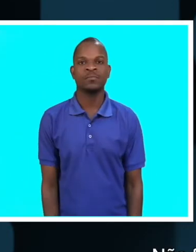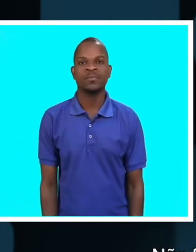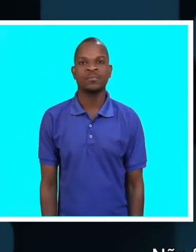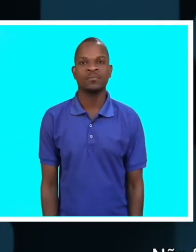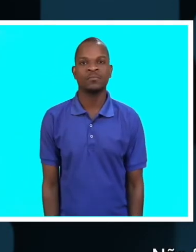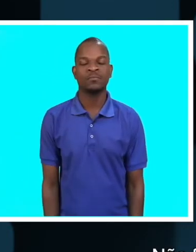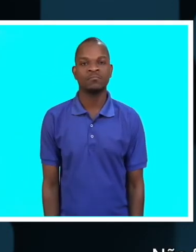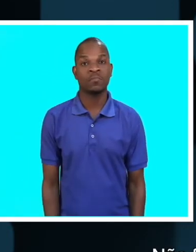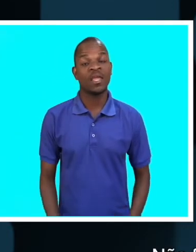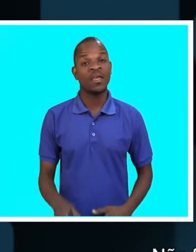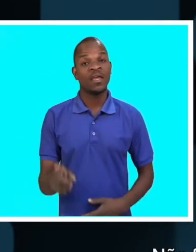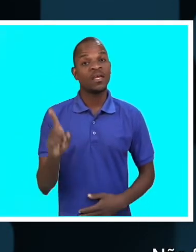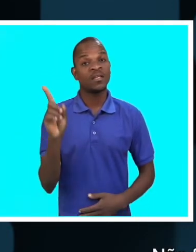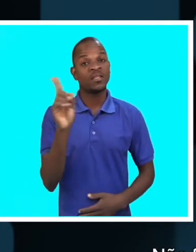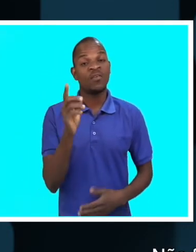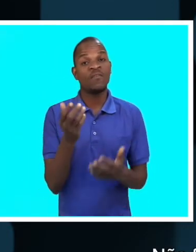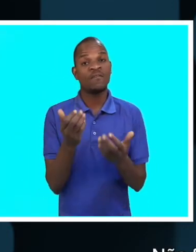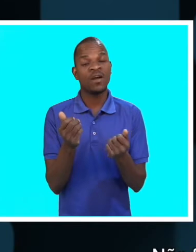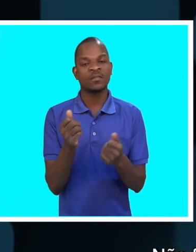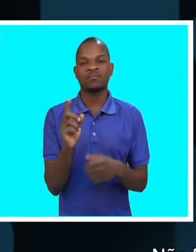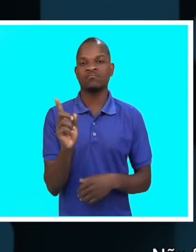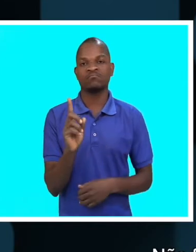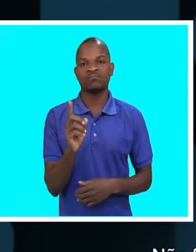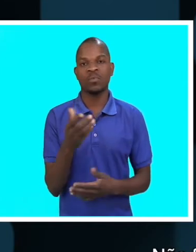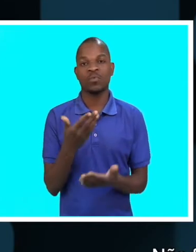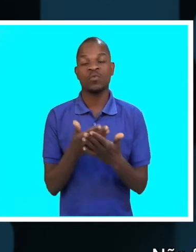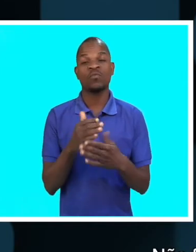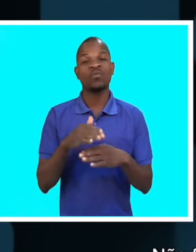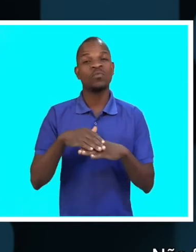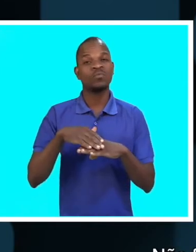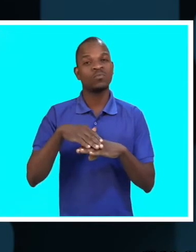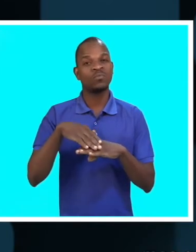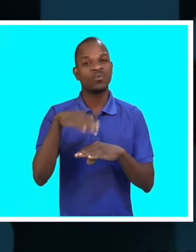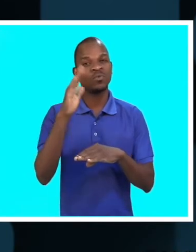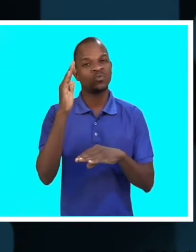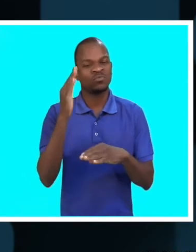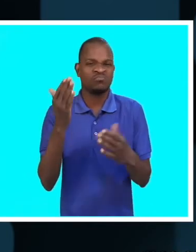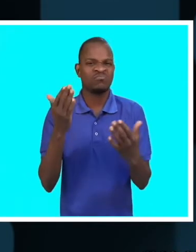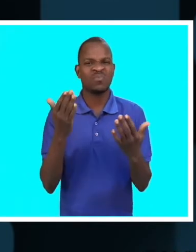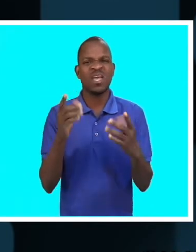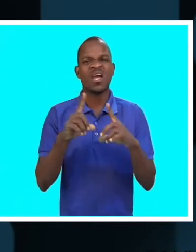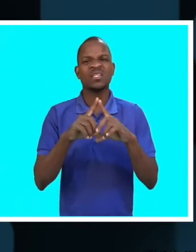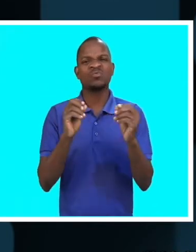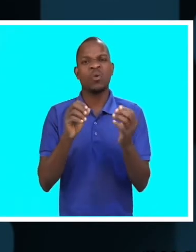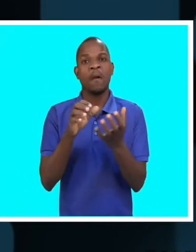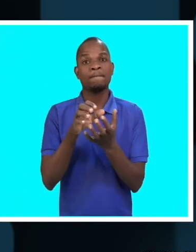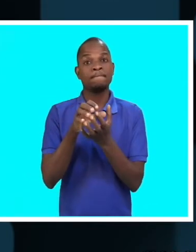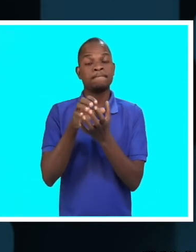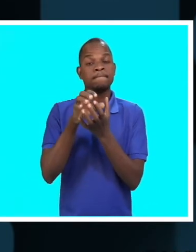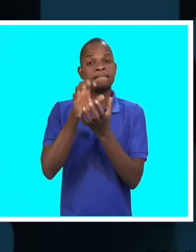Não foi fácil. Foi um choque, nem posso assim dizer.